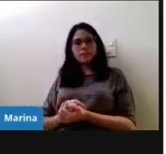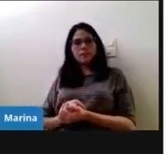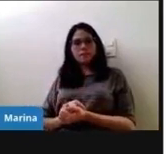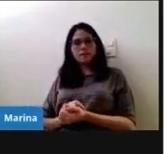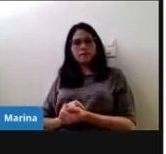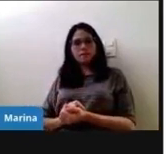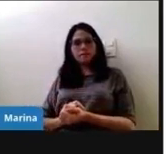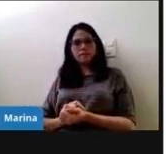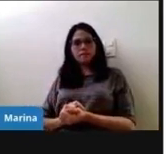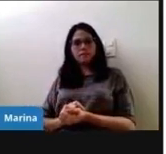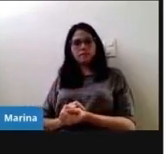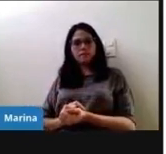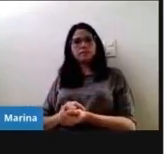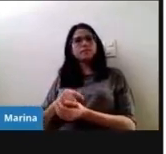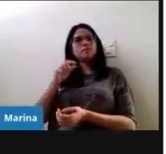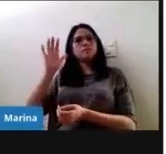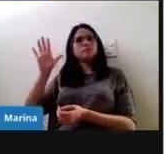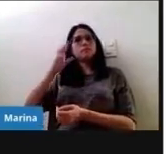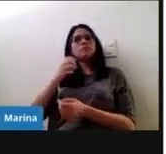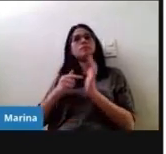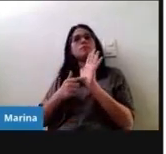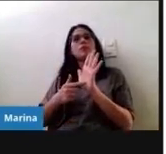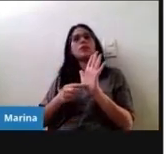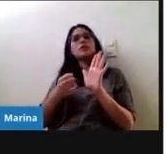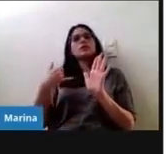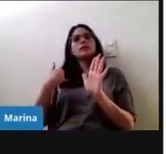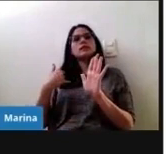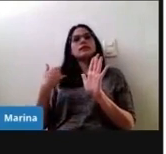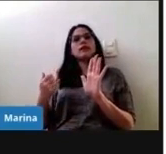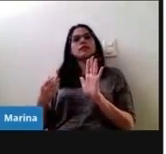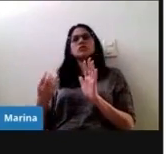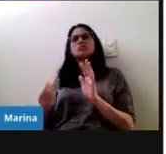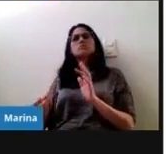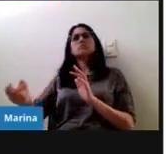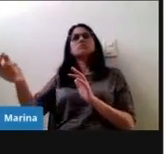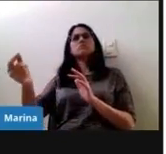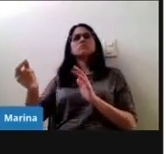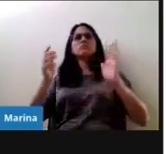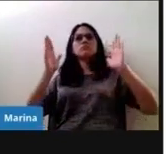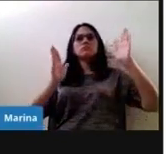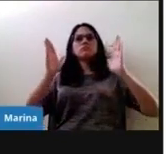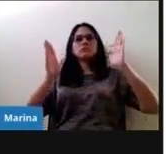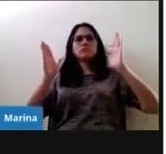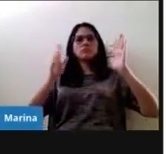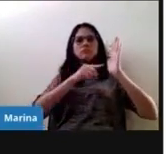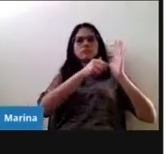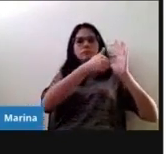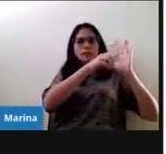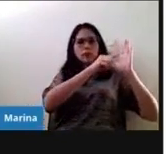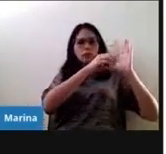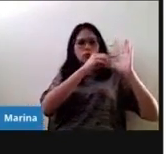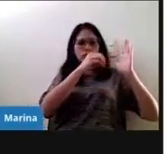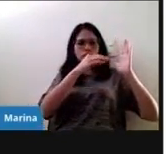uma ilustração em relação à expectativa de vida, né, de 1900 até o ano 2000. E o que a gente